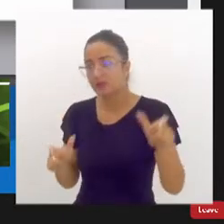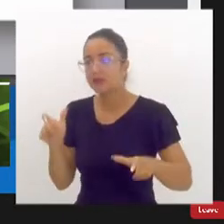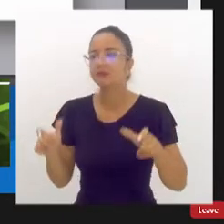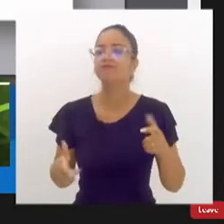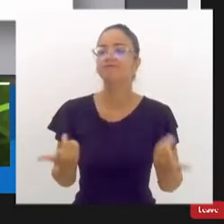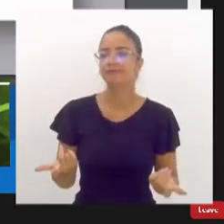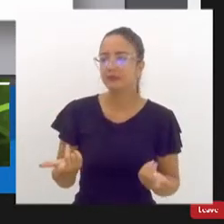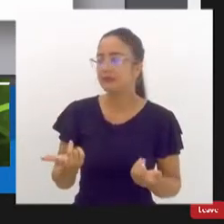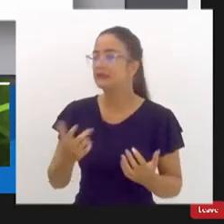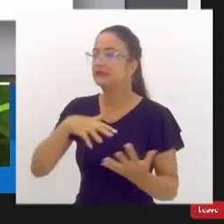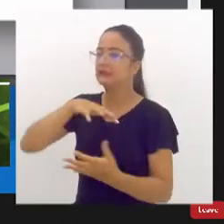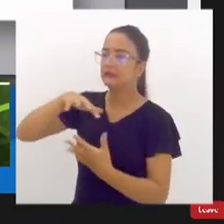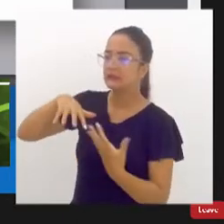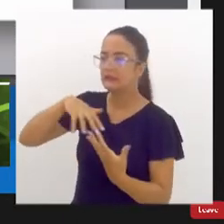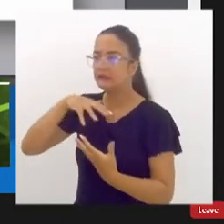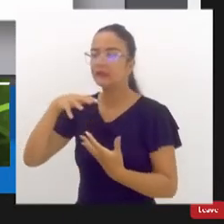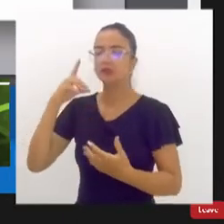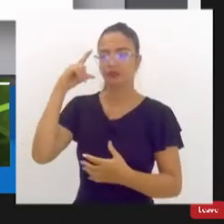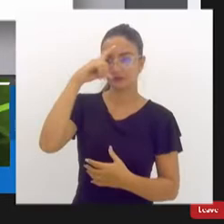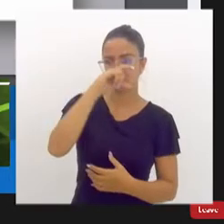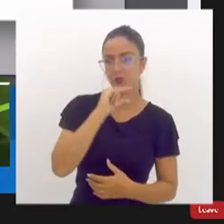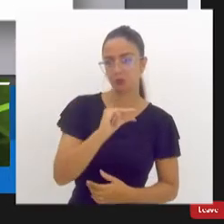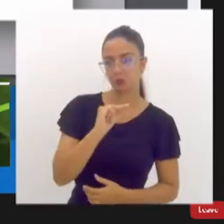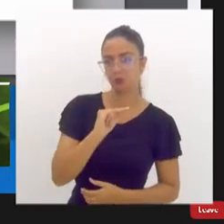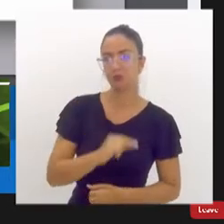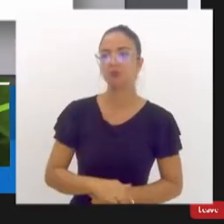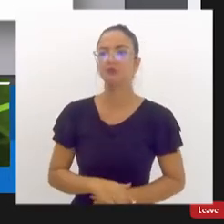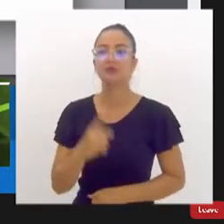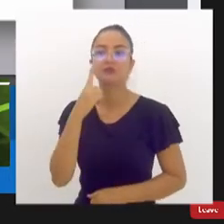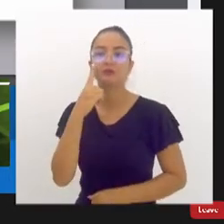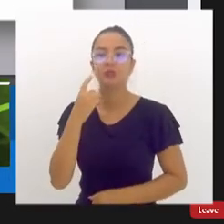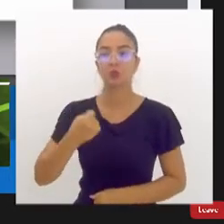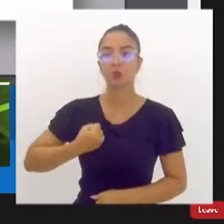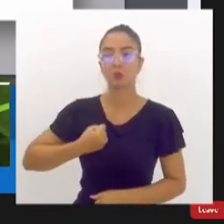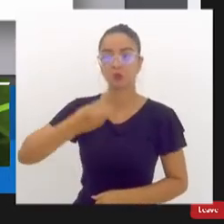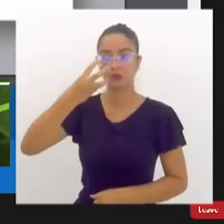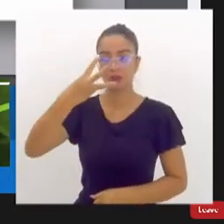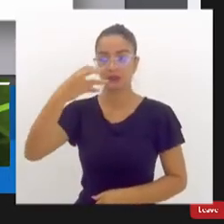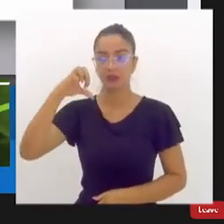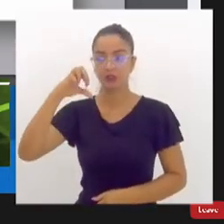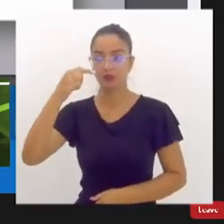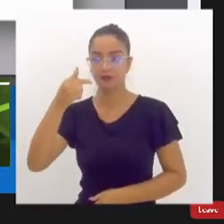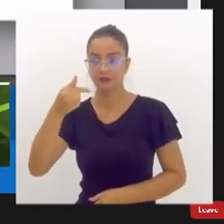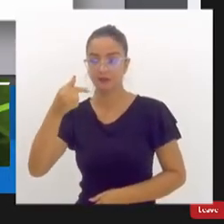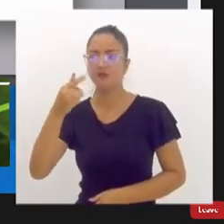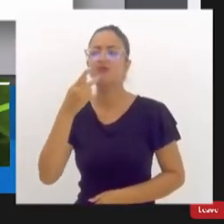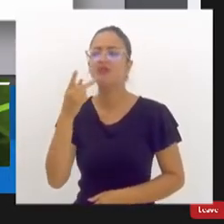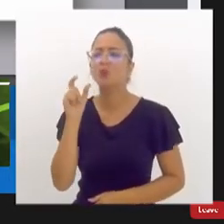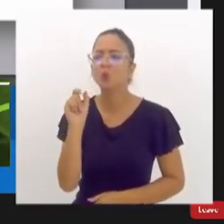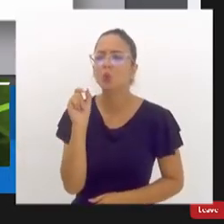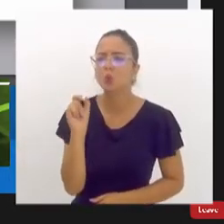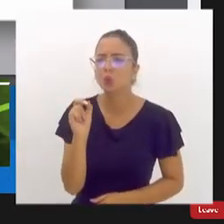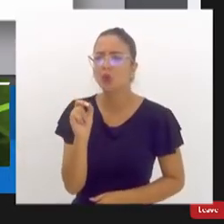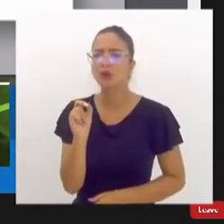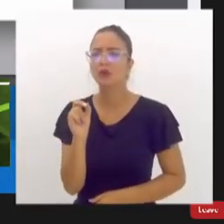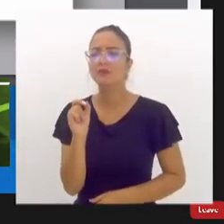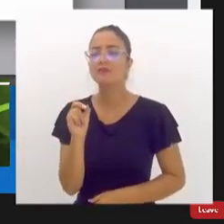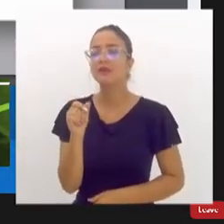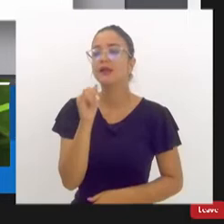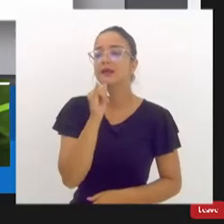si ficou desestruturado. A deliberação 397, que veio tratar sobre a publicação de